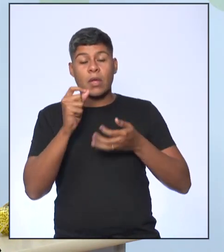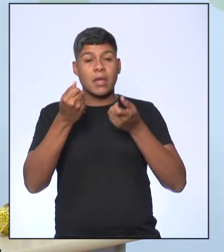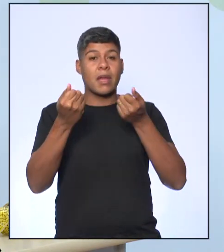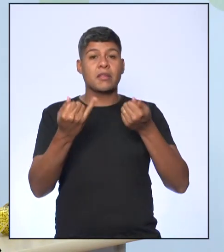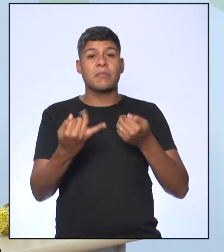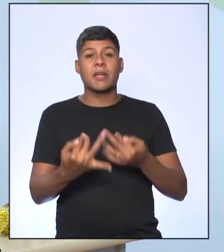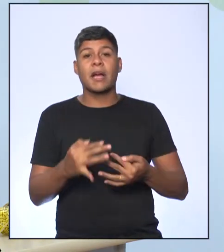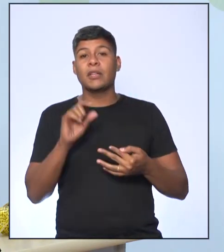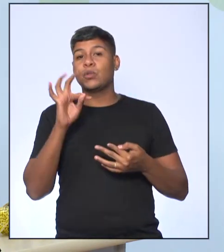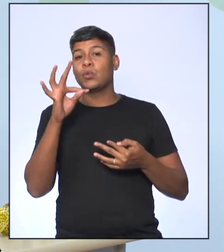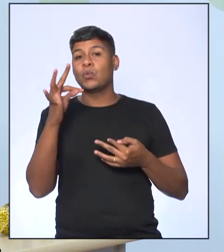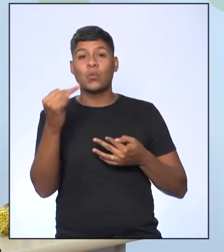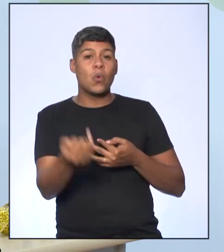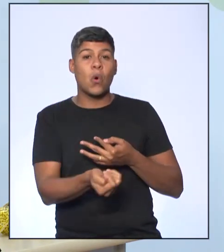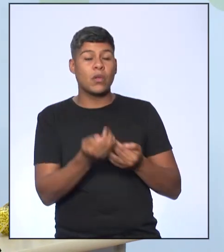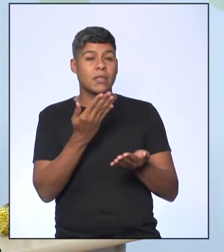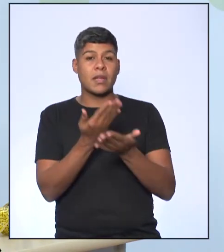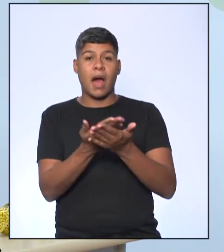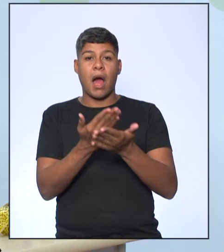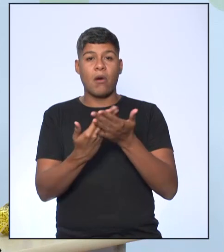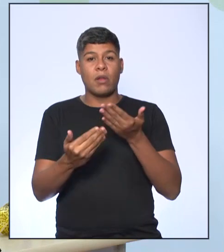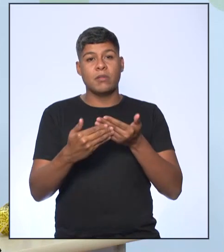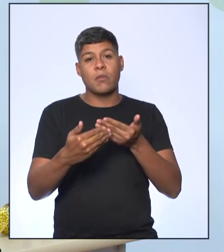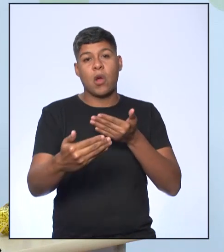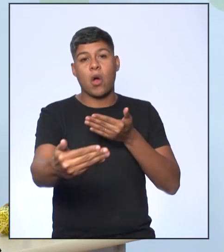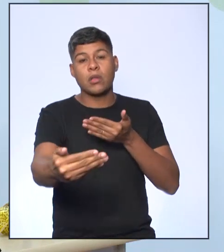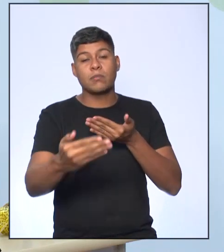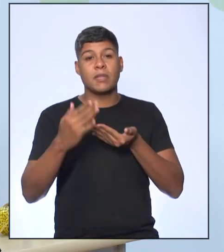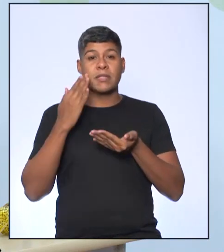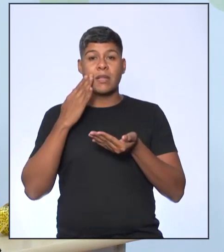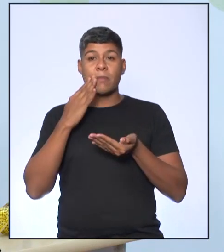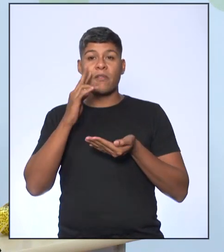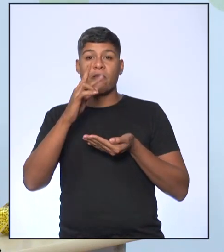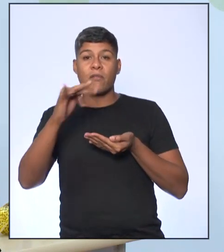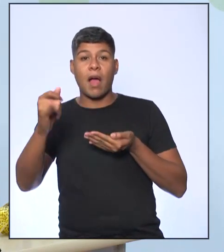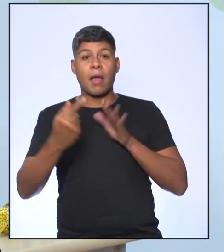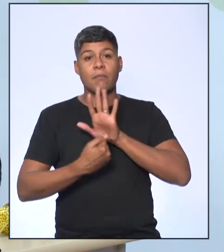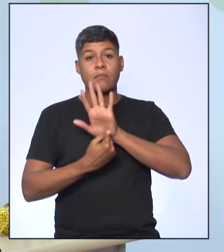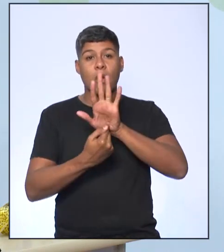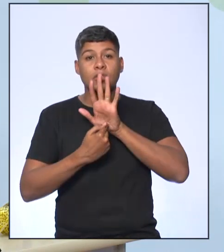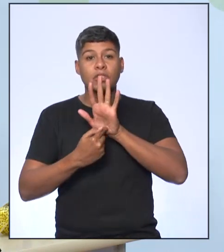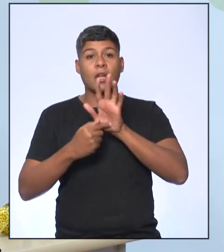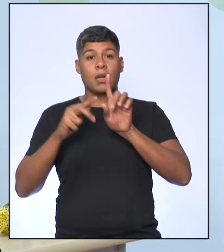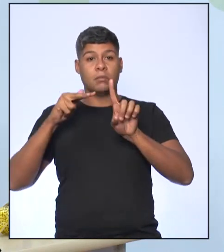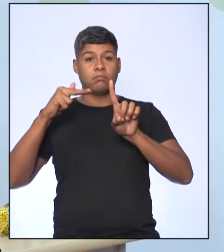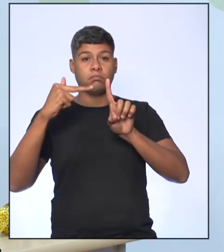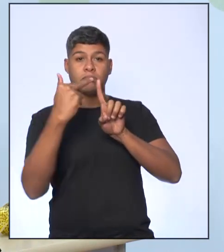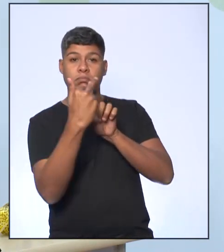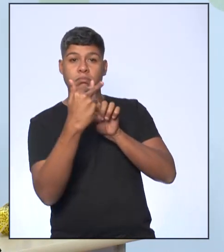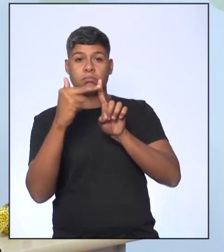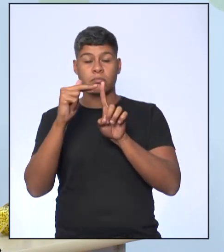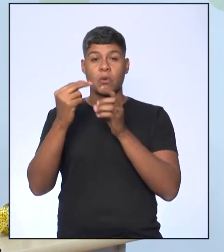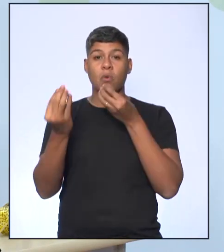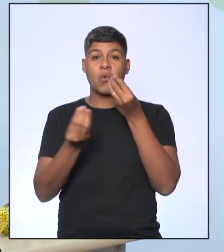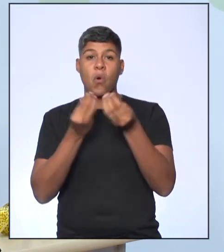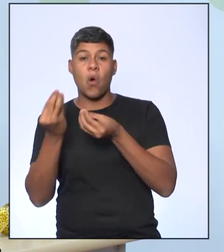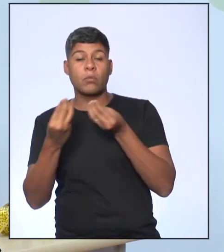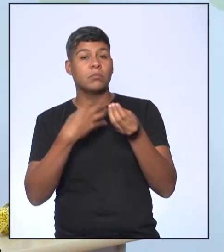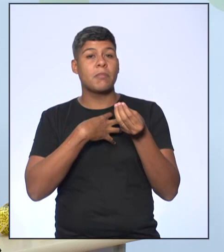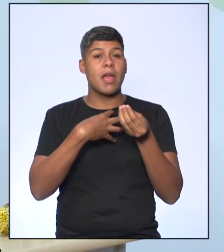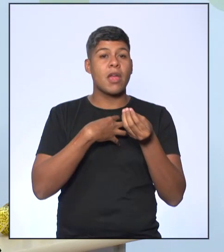definir todas as próximas aulas. É ele que vai nortear, né, definir alguns